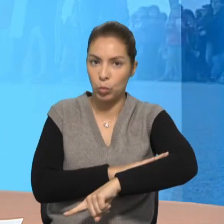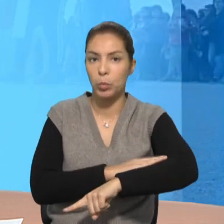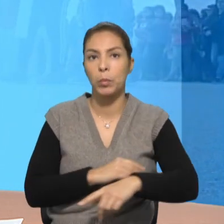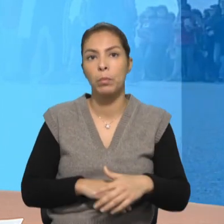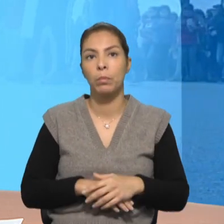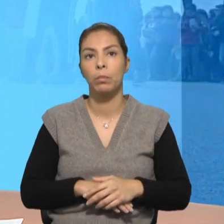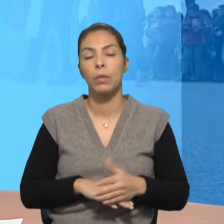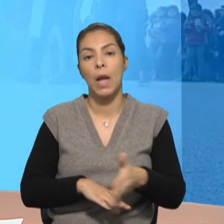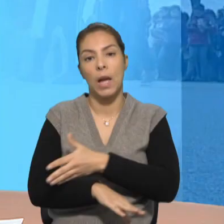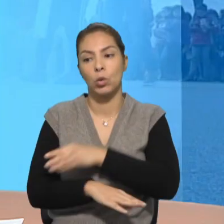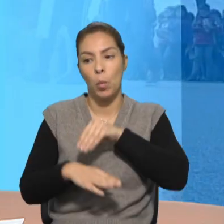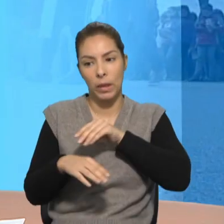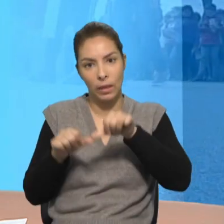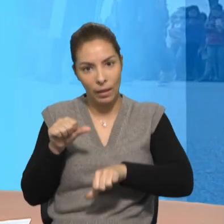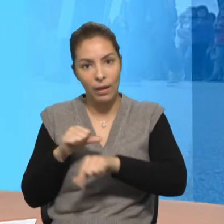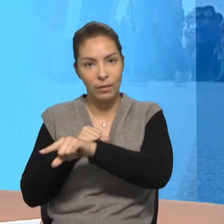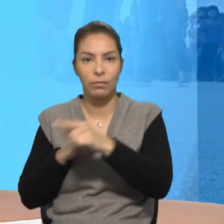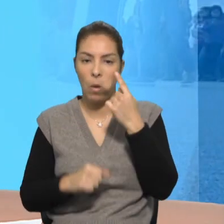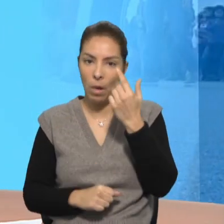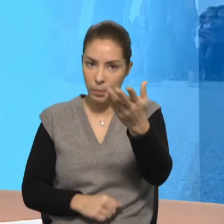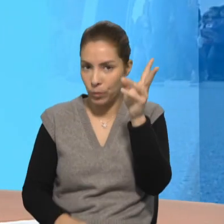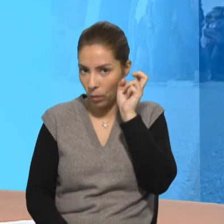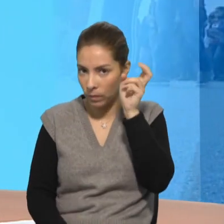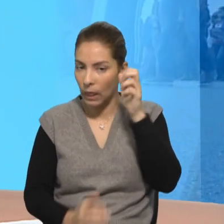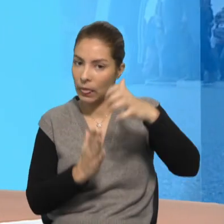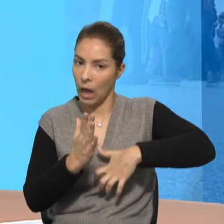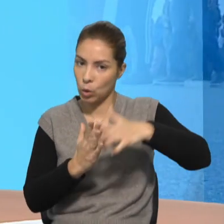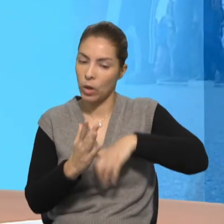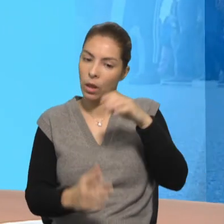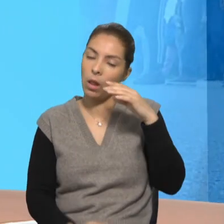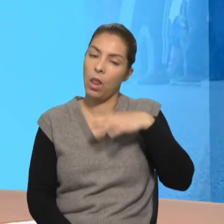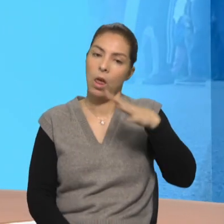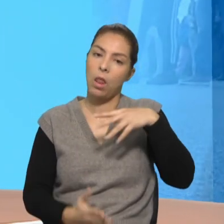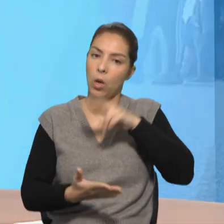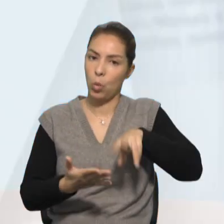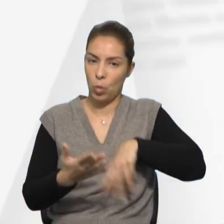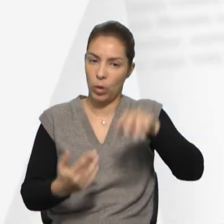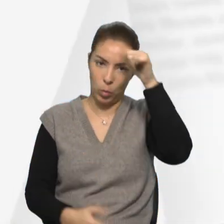da análise ao texto do Evangelho, escutemos esse texto que é lido nas missas de domingo.